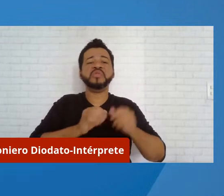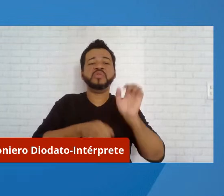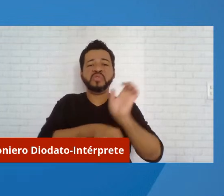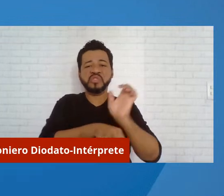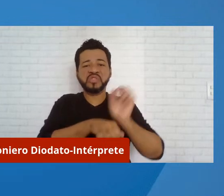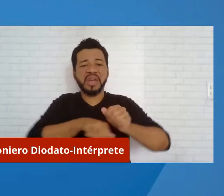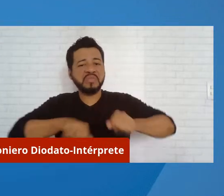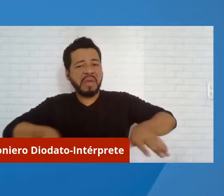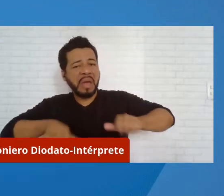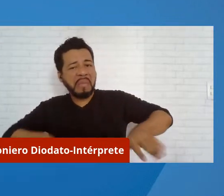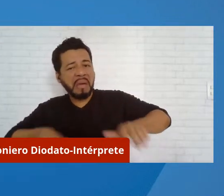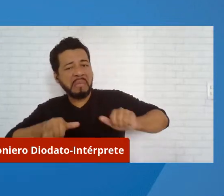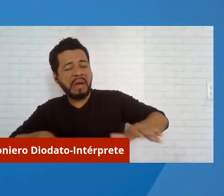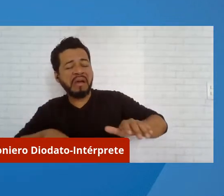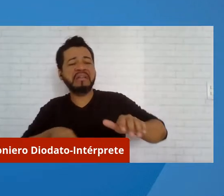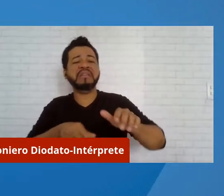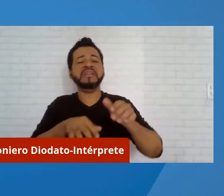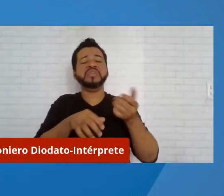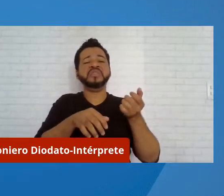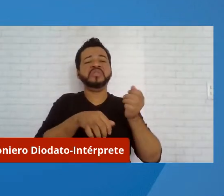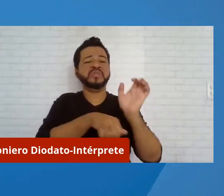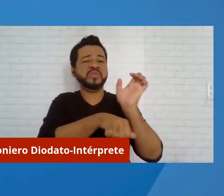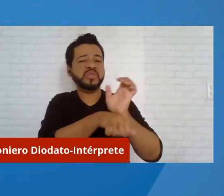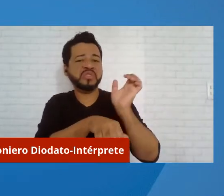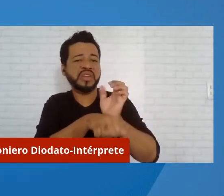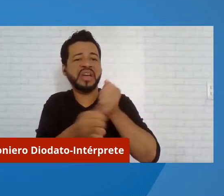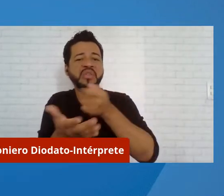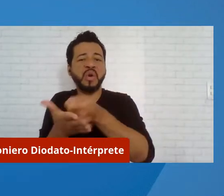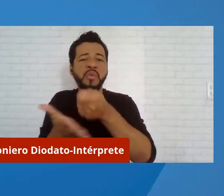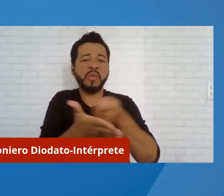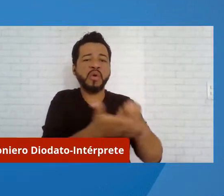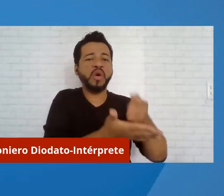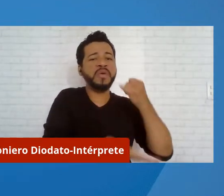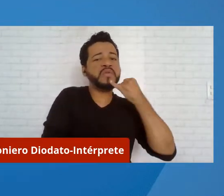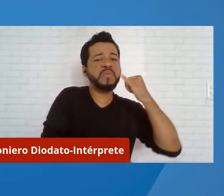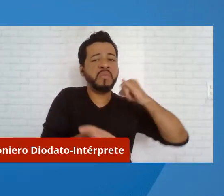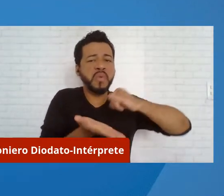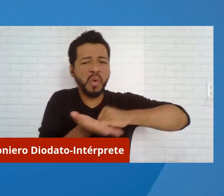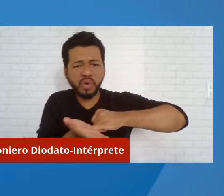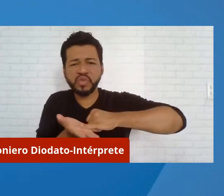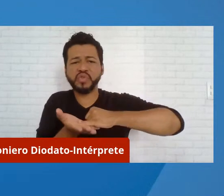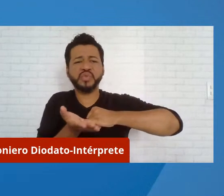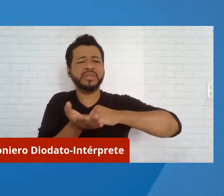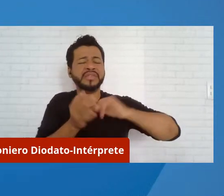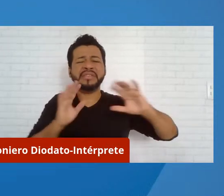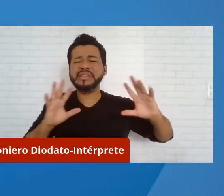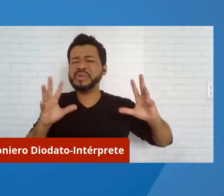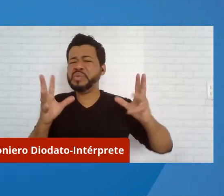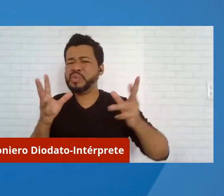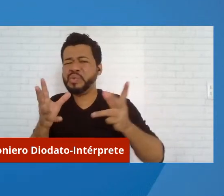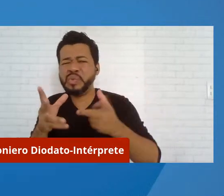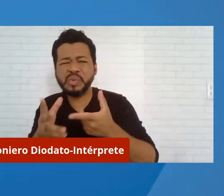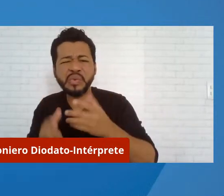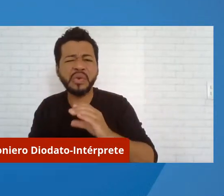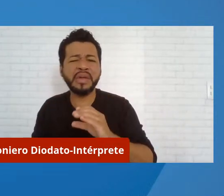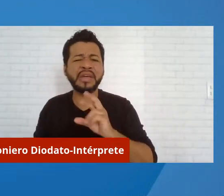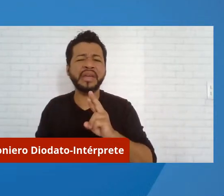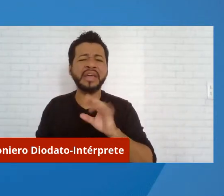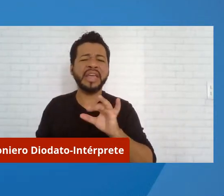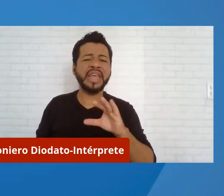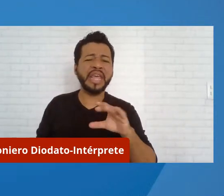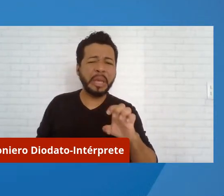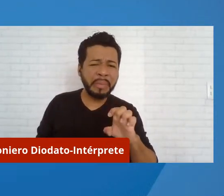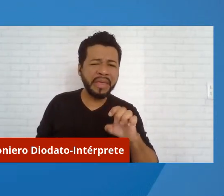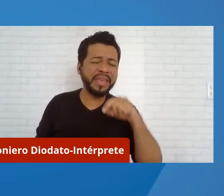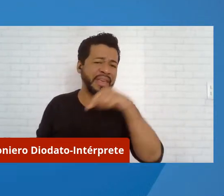cobra muitos impostos e não devolve para a cidadania. Toda a criminalização do Estado para poder promover o que eles chamam